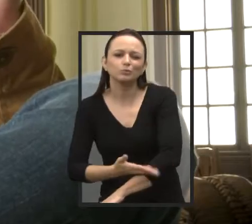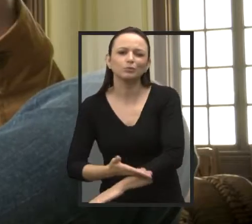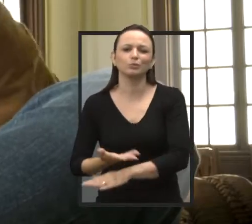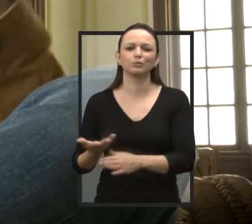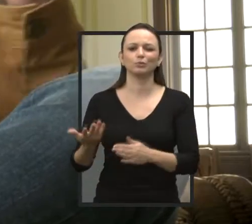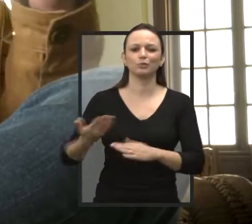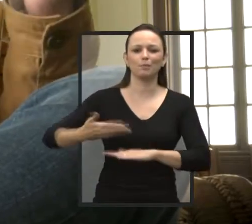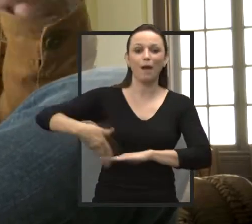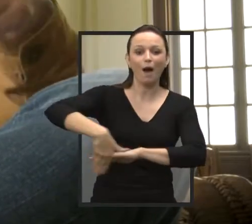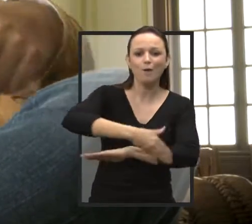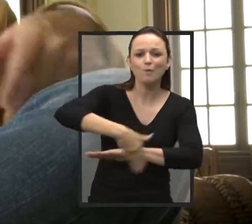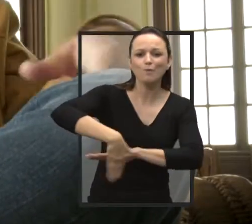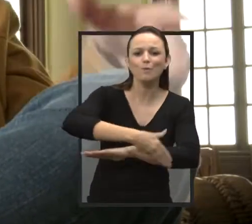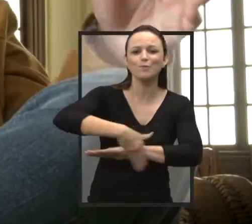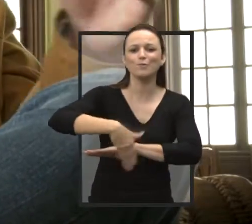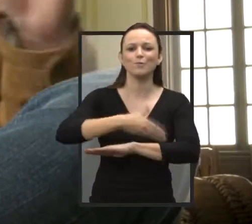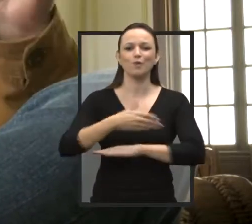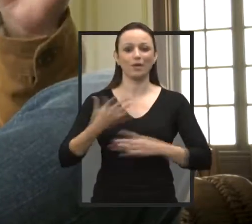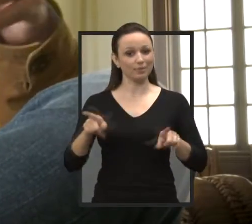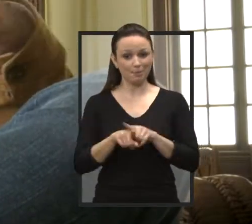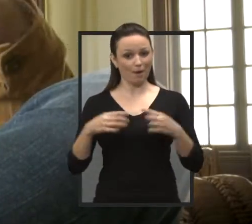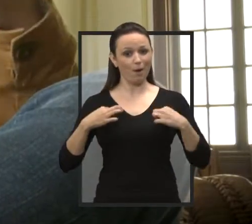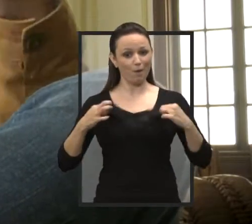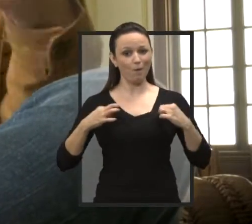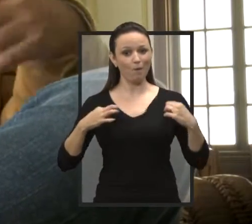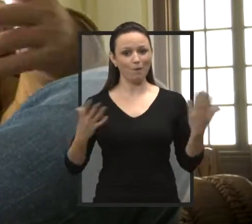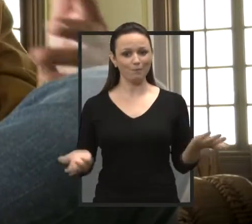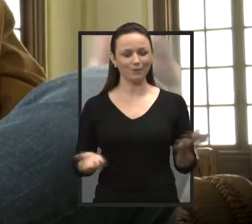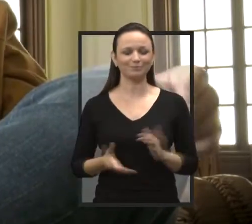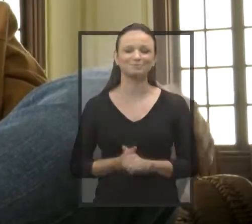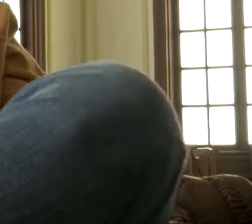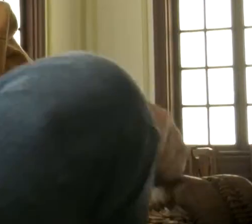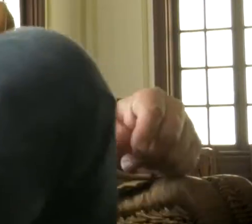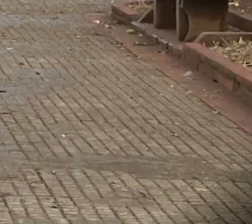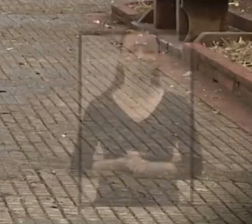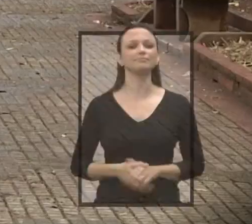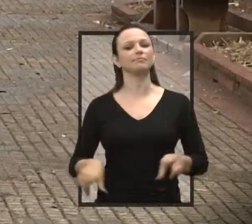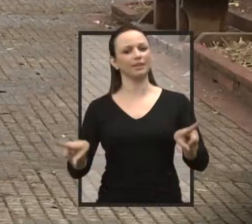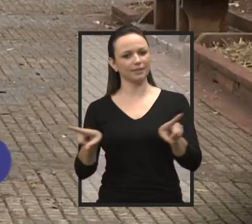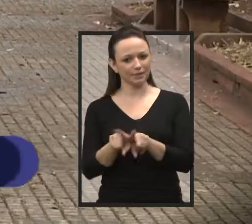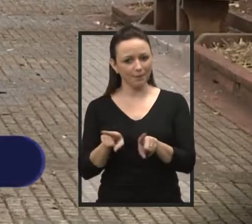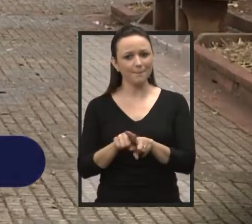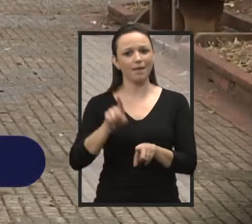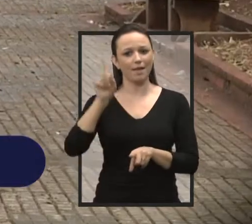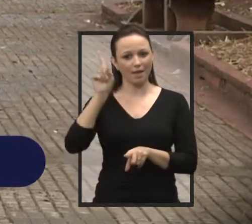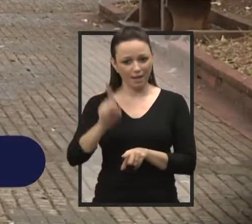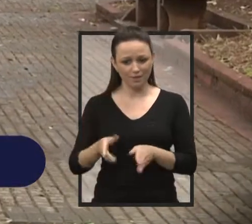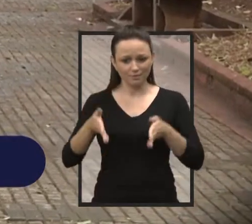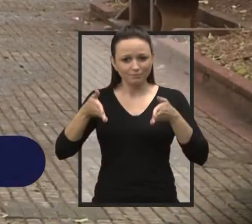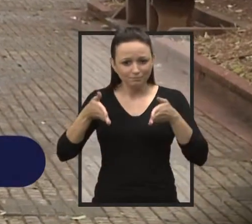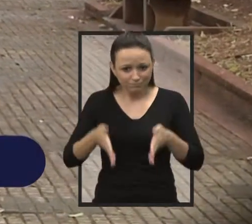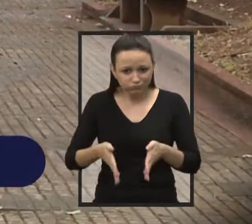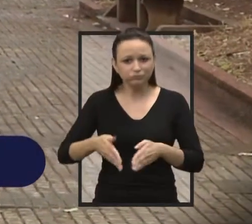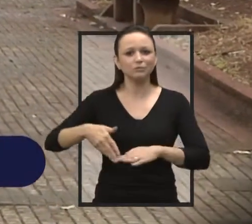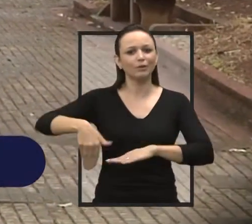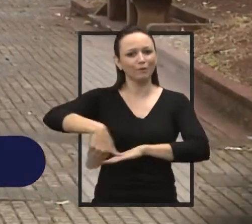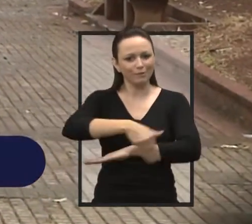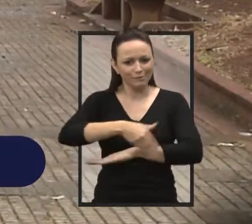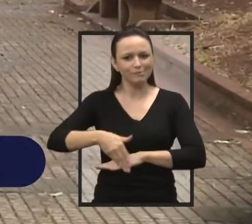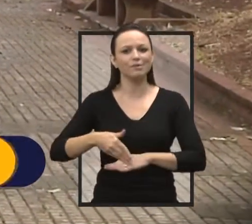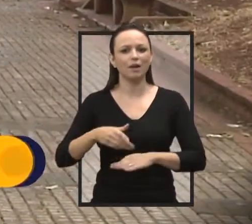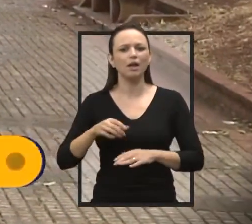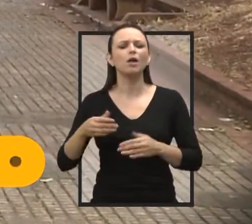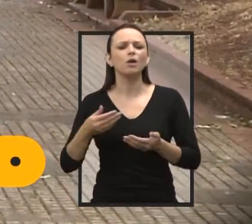a França, os costumes, as ruas, até a vestimenta. E é também neste mesmo eixo central que surgem